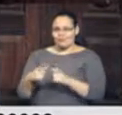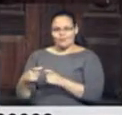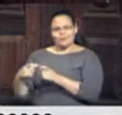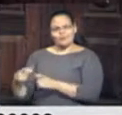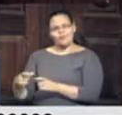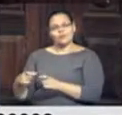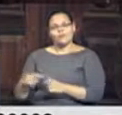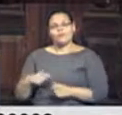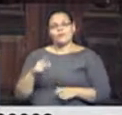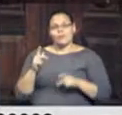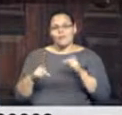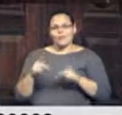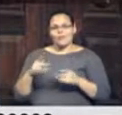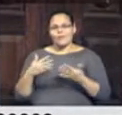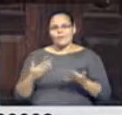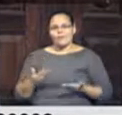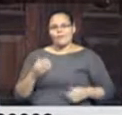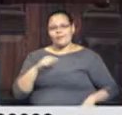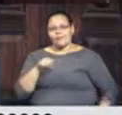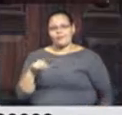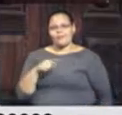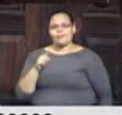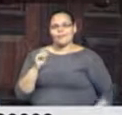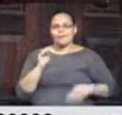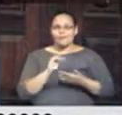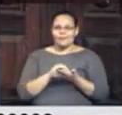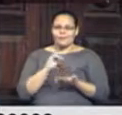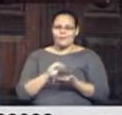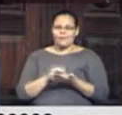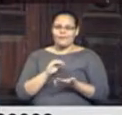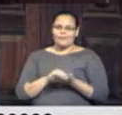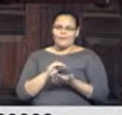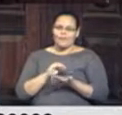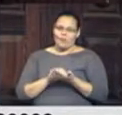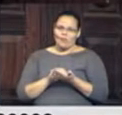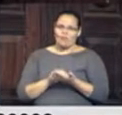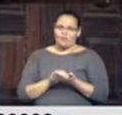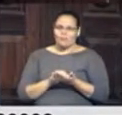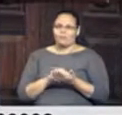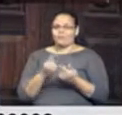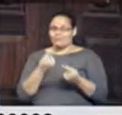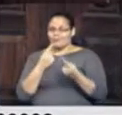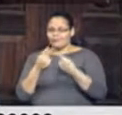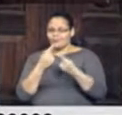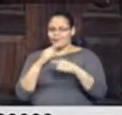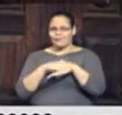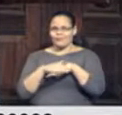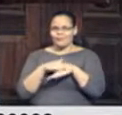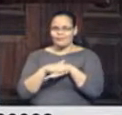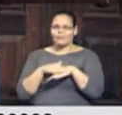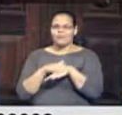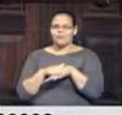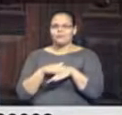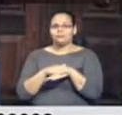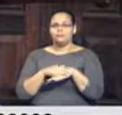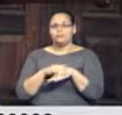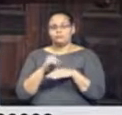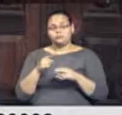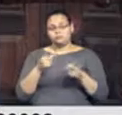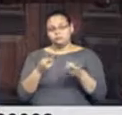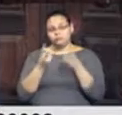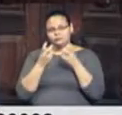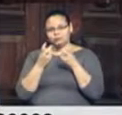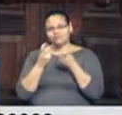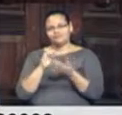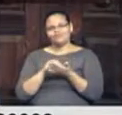claro? Ou seja, a falta de diálogo que acaba gerando uma percepção nas comunidades de